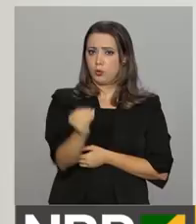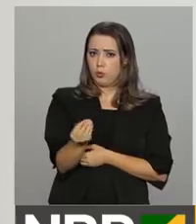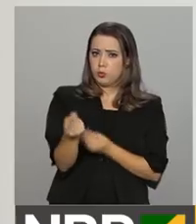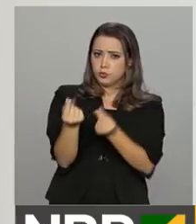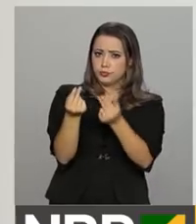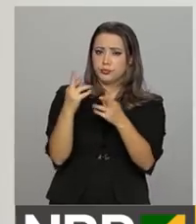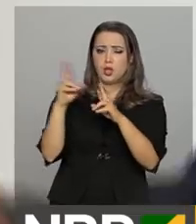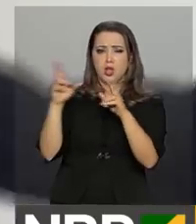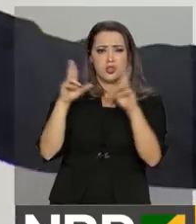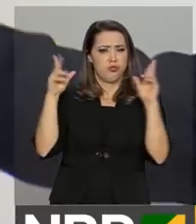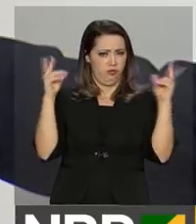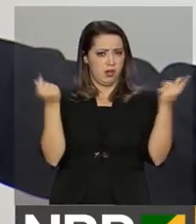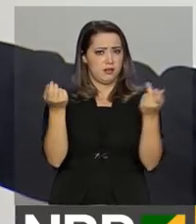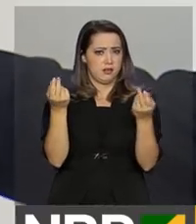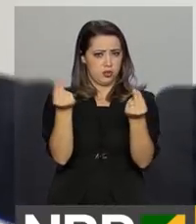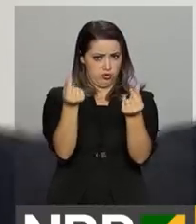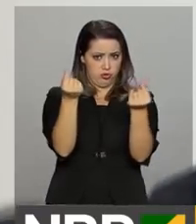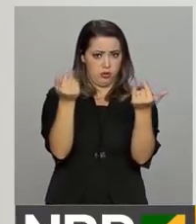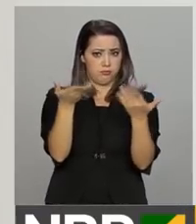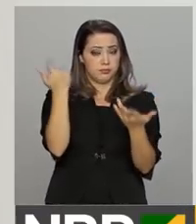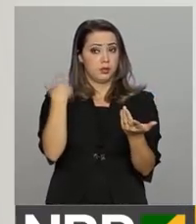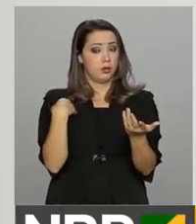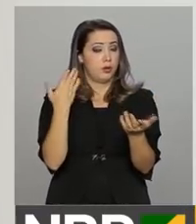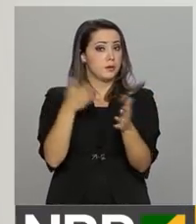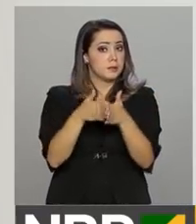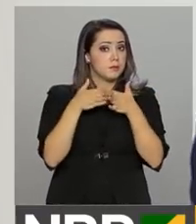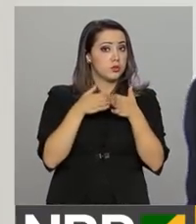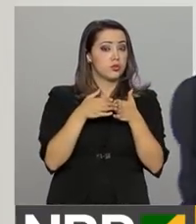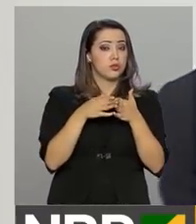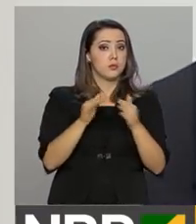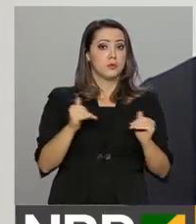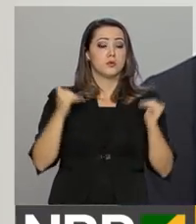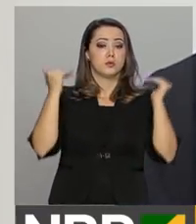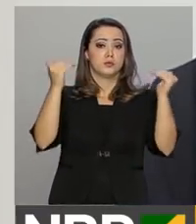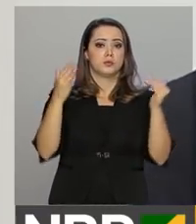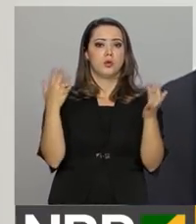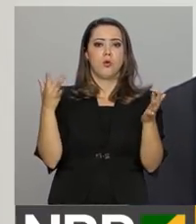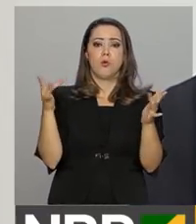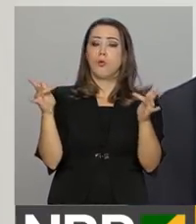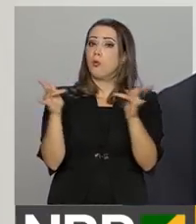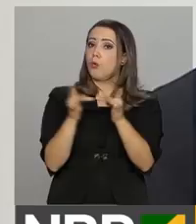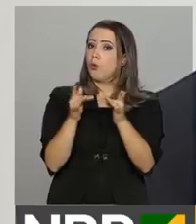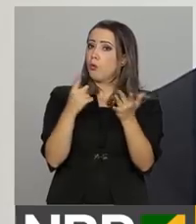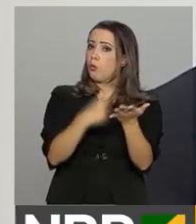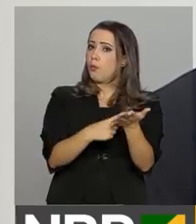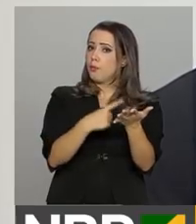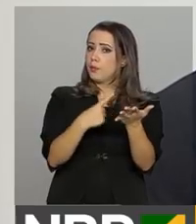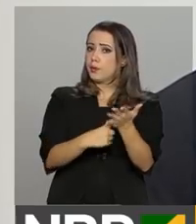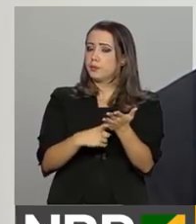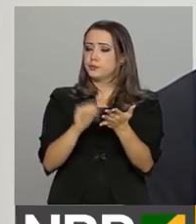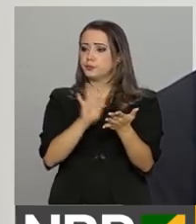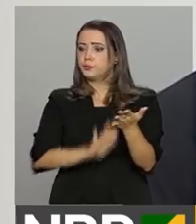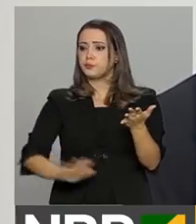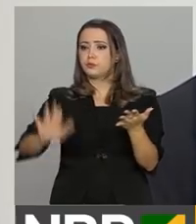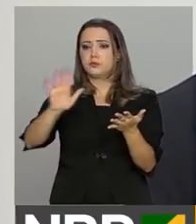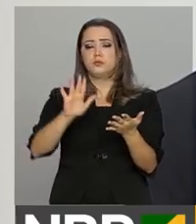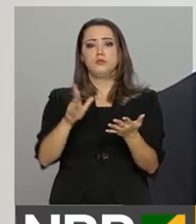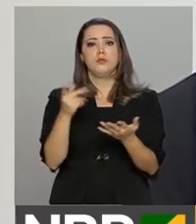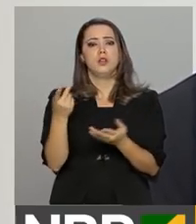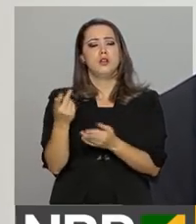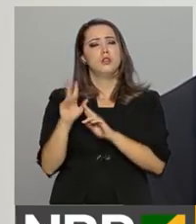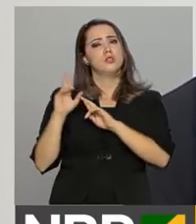dos planos econômicos nós acabamos ingressar com uma petição no supremo fazendo um acordo ela pesam em torno dos planos econômicos